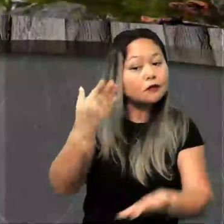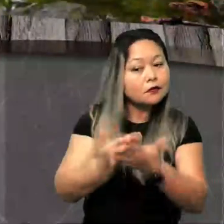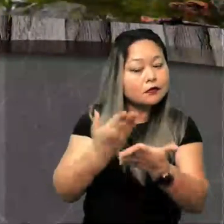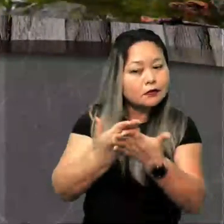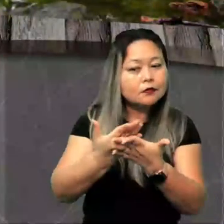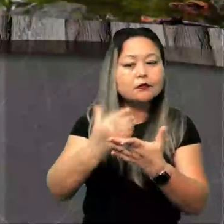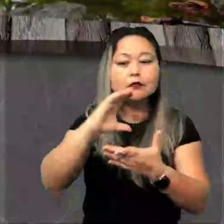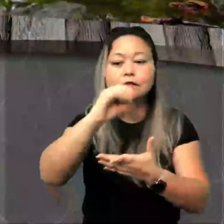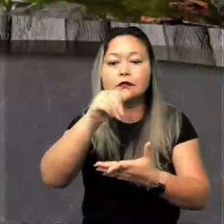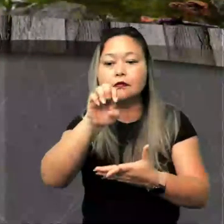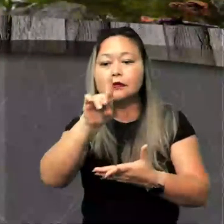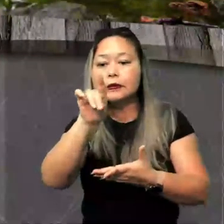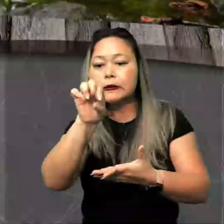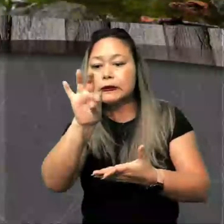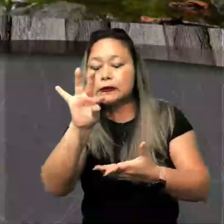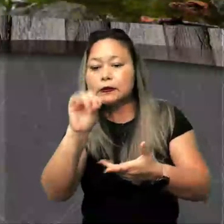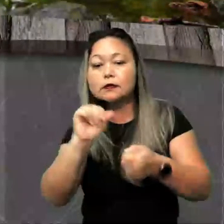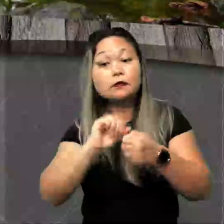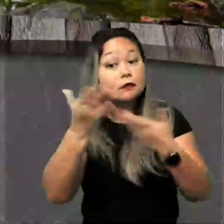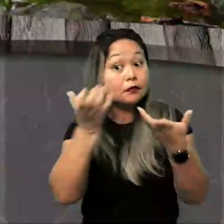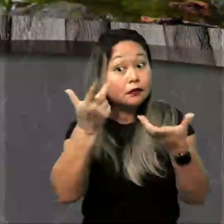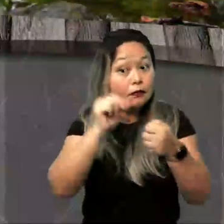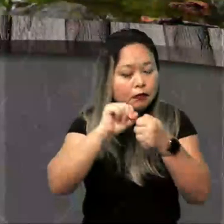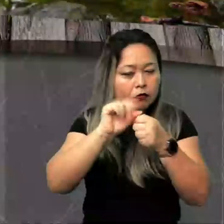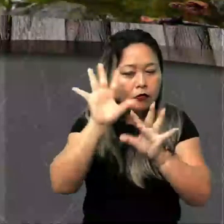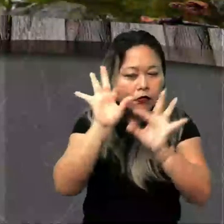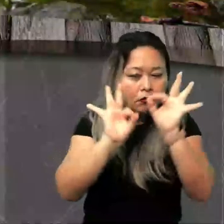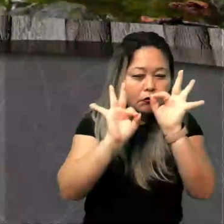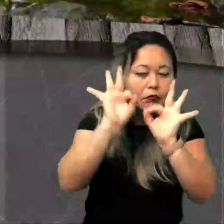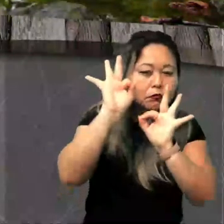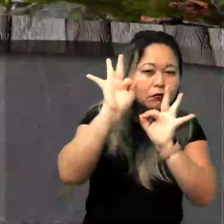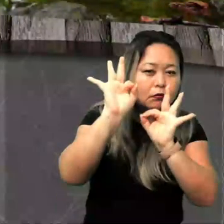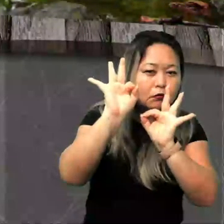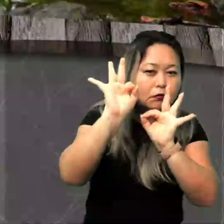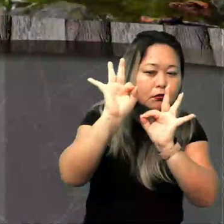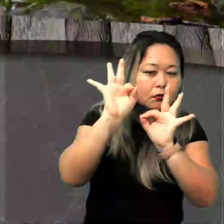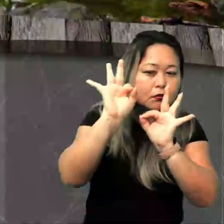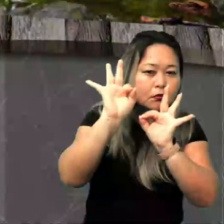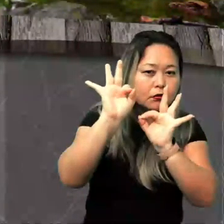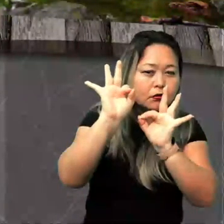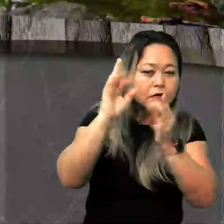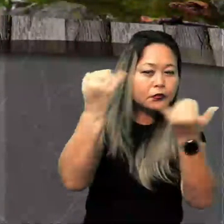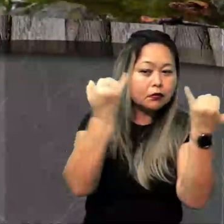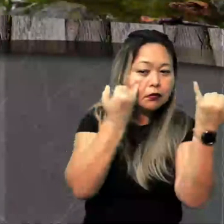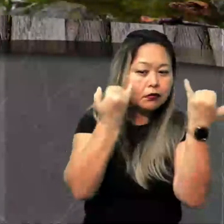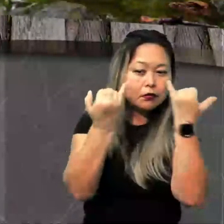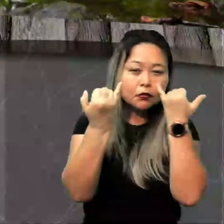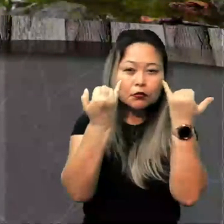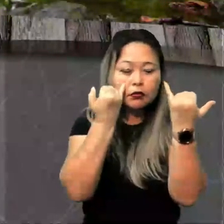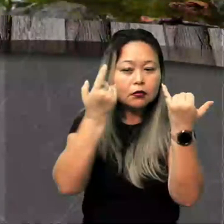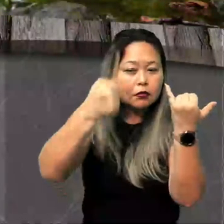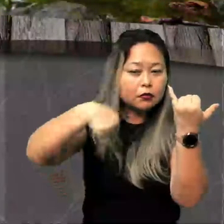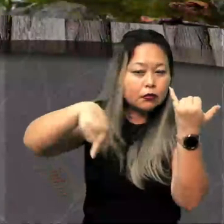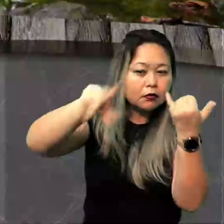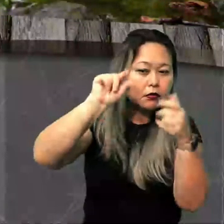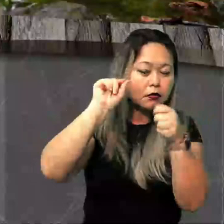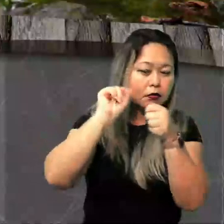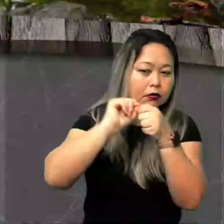aula sobre carboidratos. Eu espero que você tenha construído, tá? As informações aí,